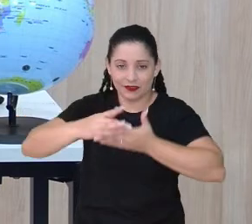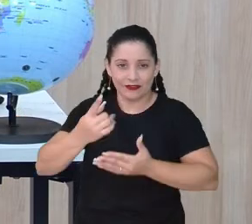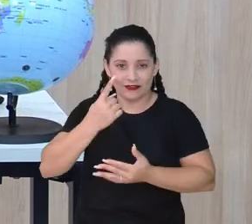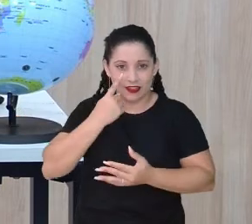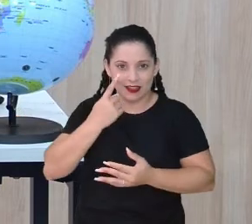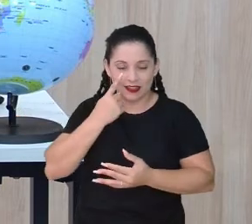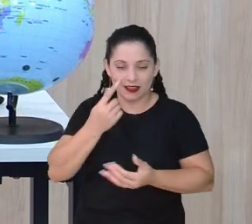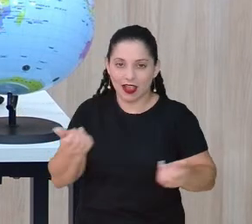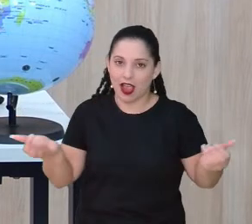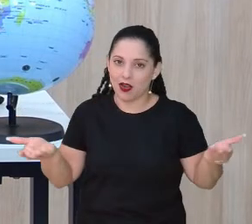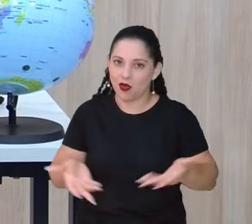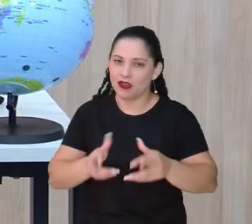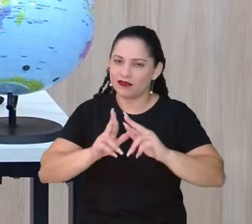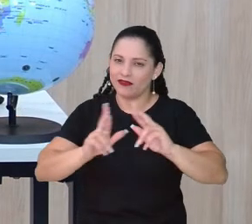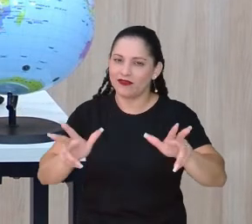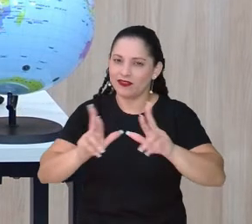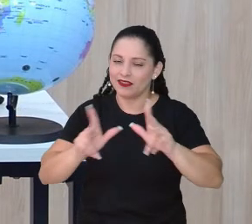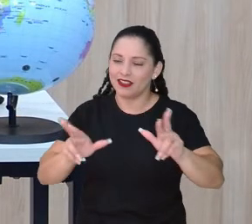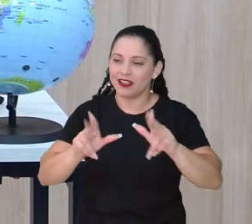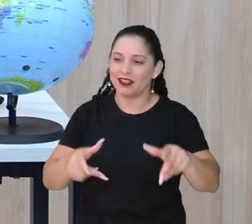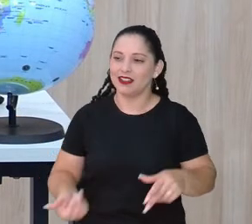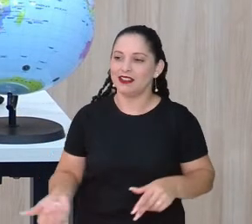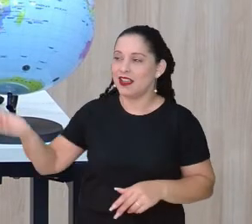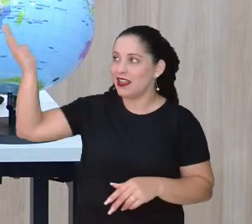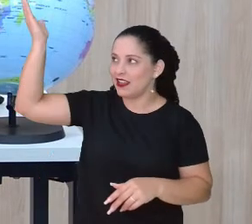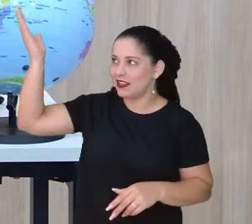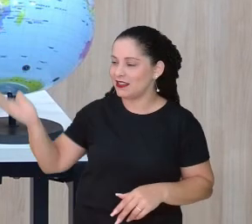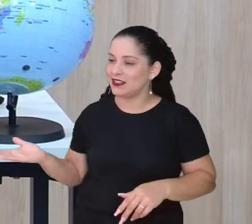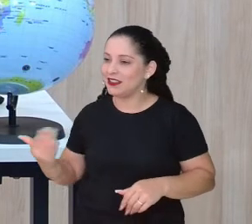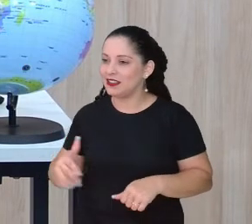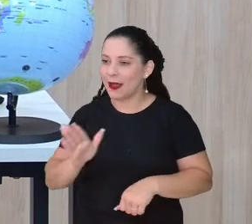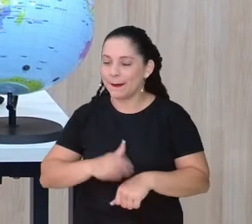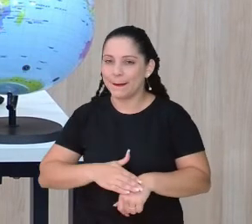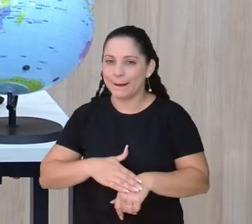vez, agora de outro Billy. Porque esse está mais